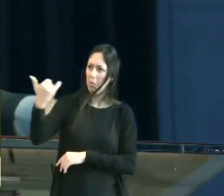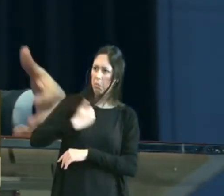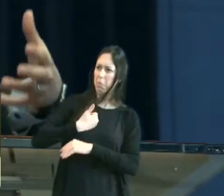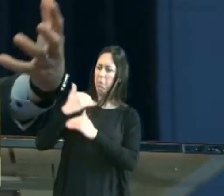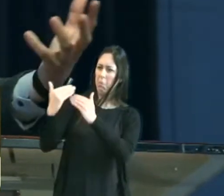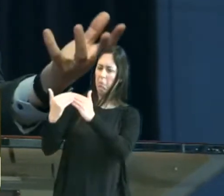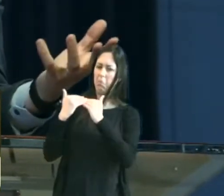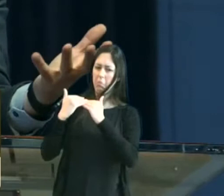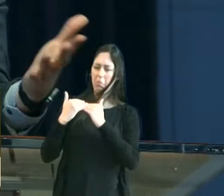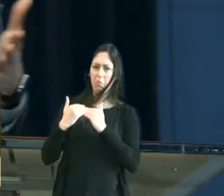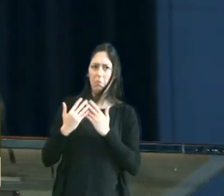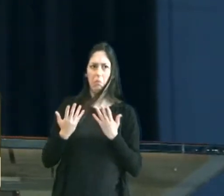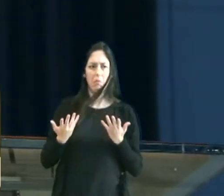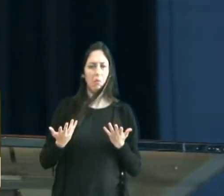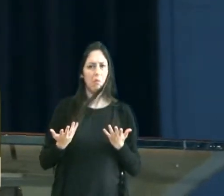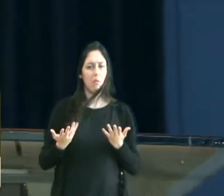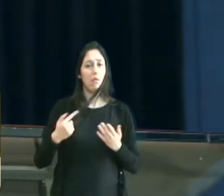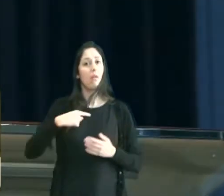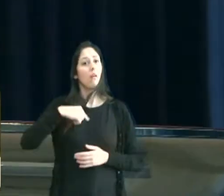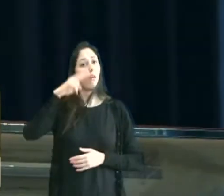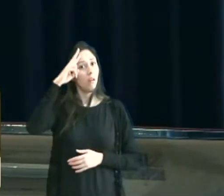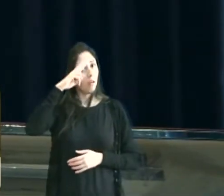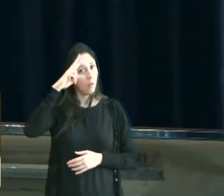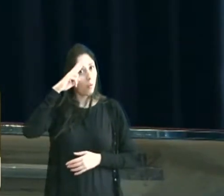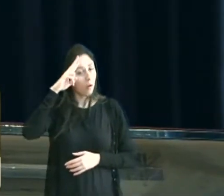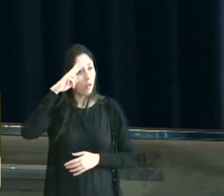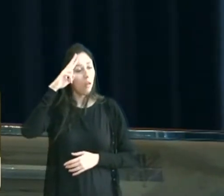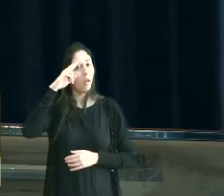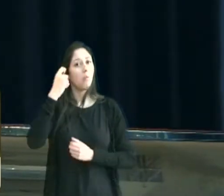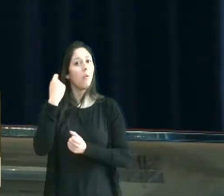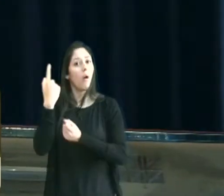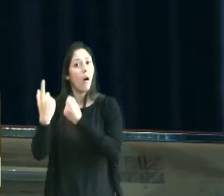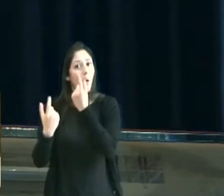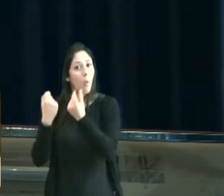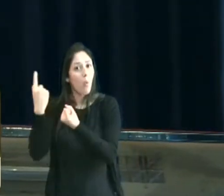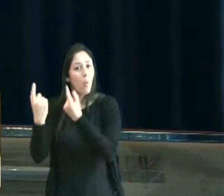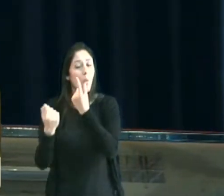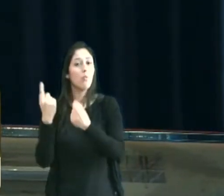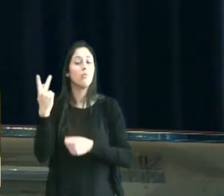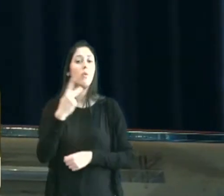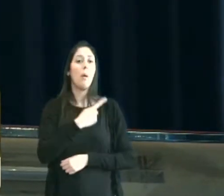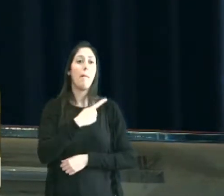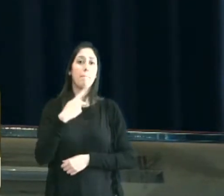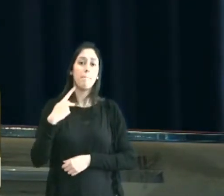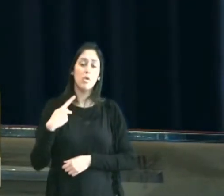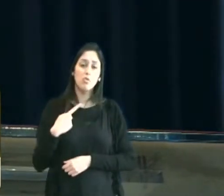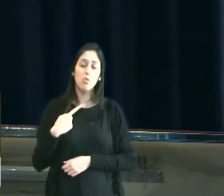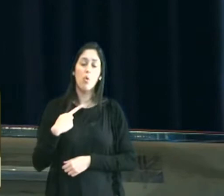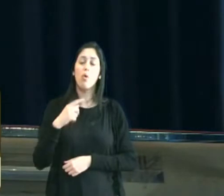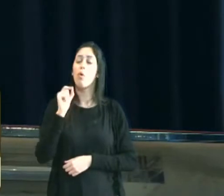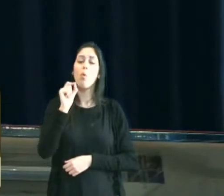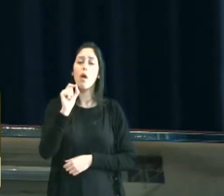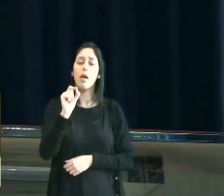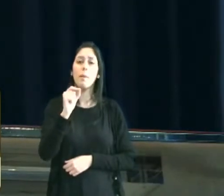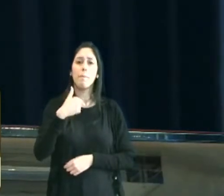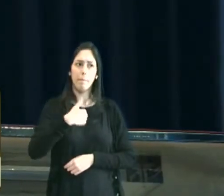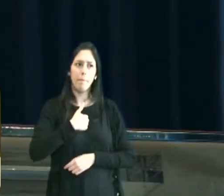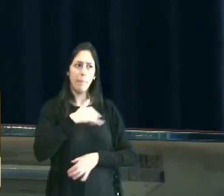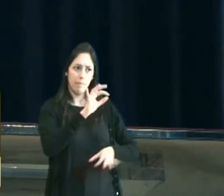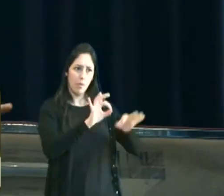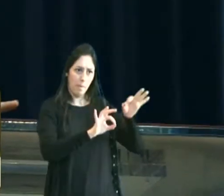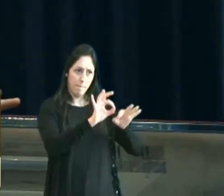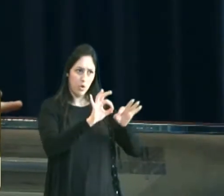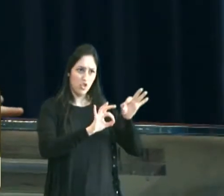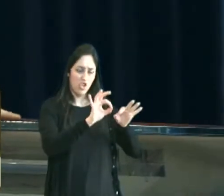Eu lembro de alguns movimentos de pastores que me aconselharam. Eu estava diante de projetos que eu entendia que Deus chegava e falava: